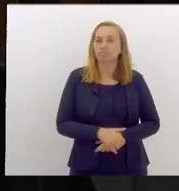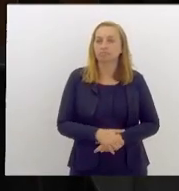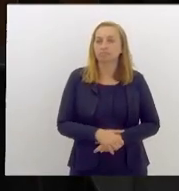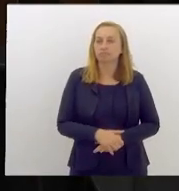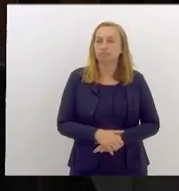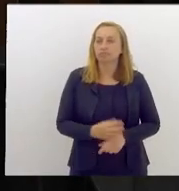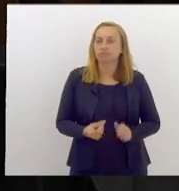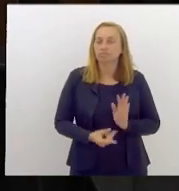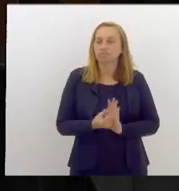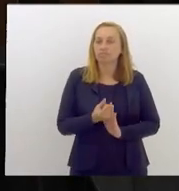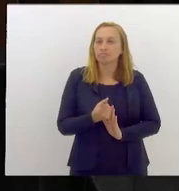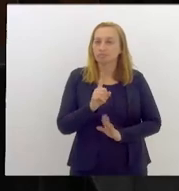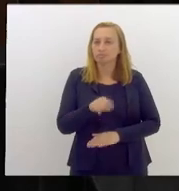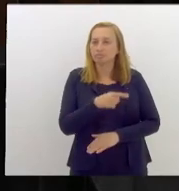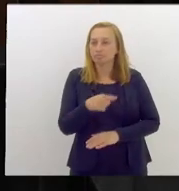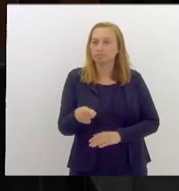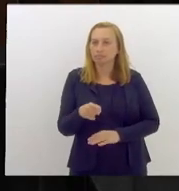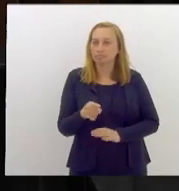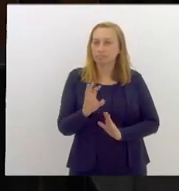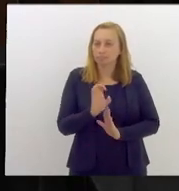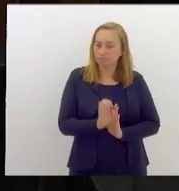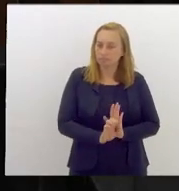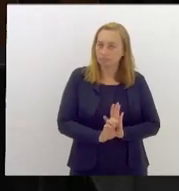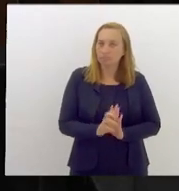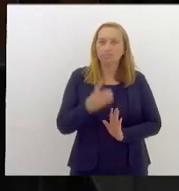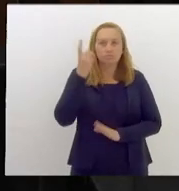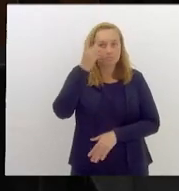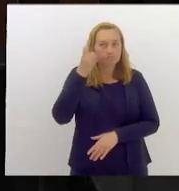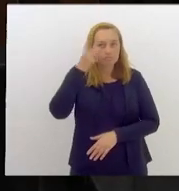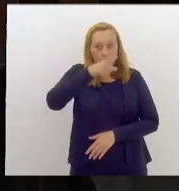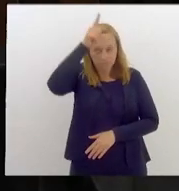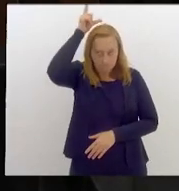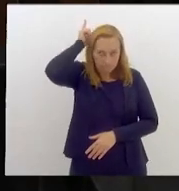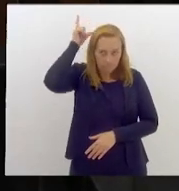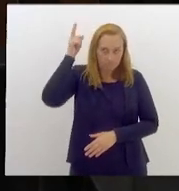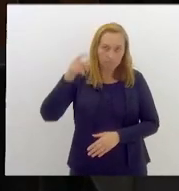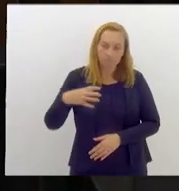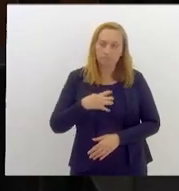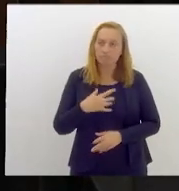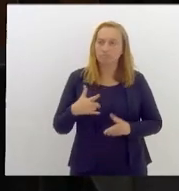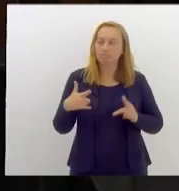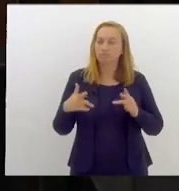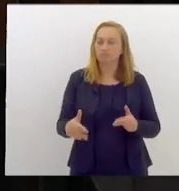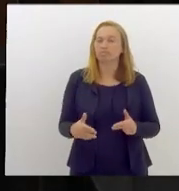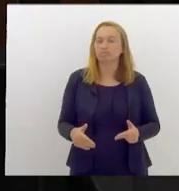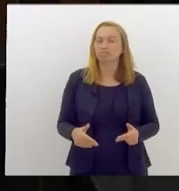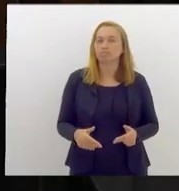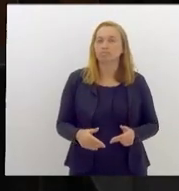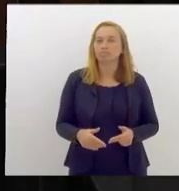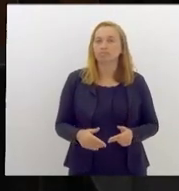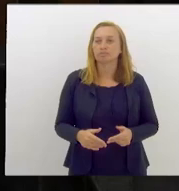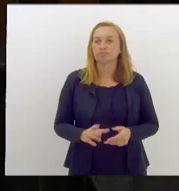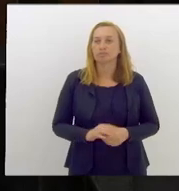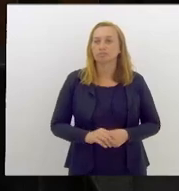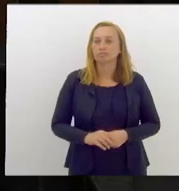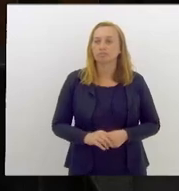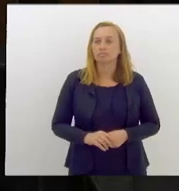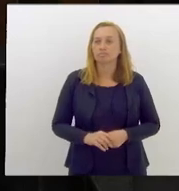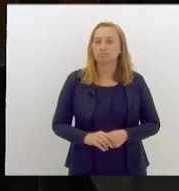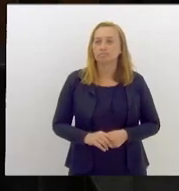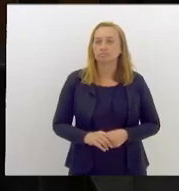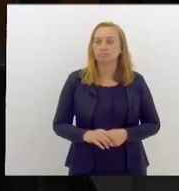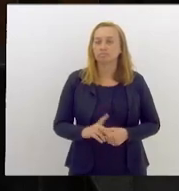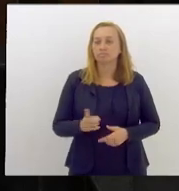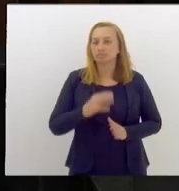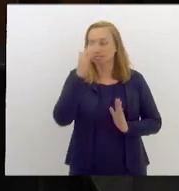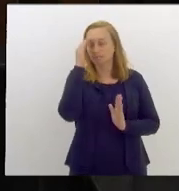este orçamento ao rejeitar emenda Deputado Luiz Paulo que ia nesse sentido ele abre mão de cumprir